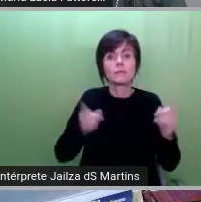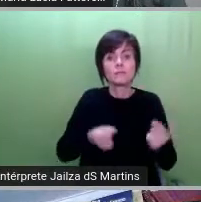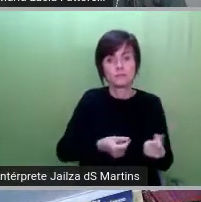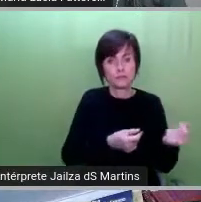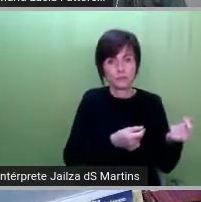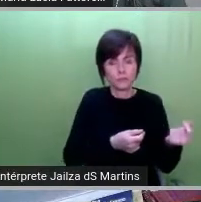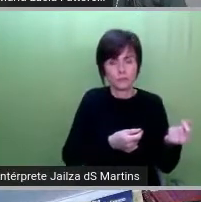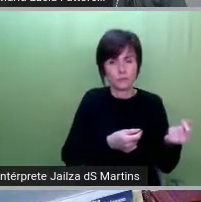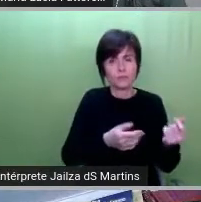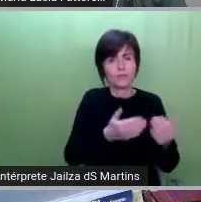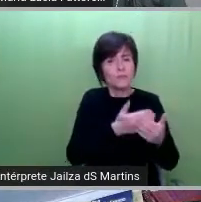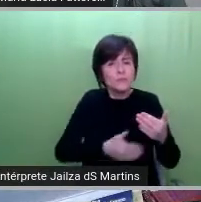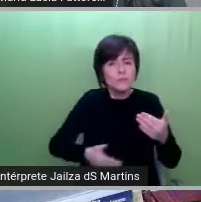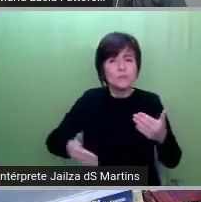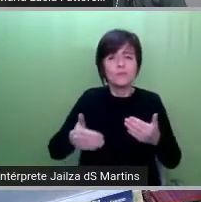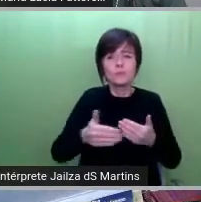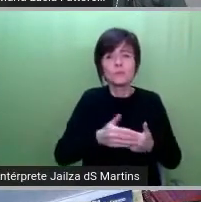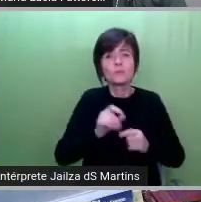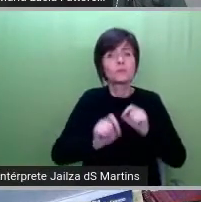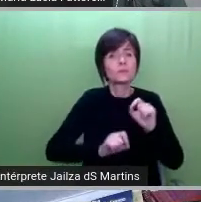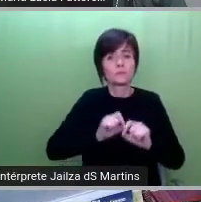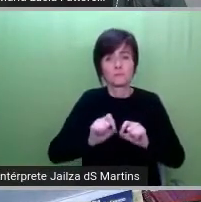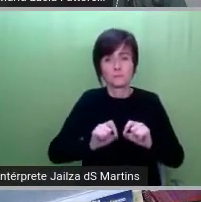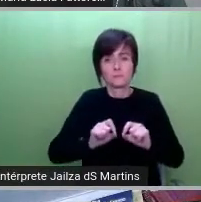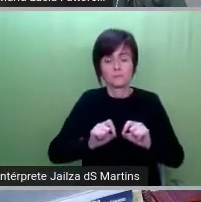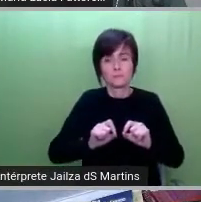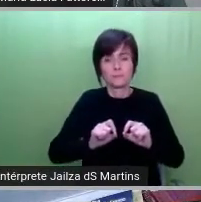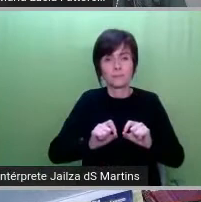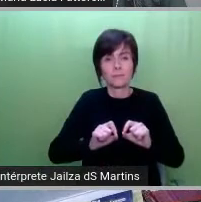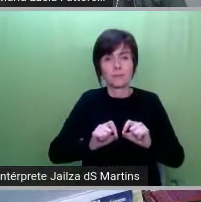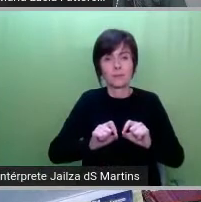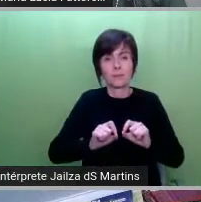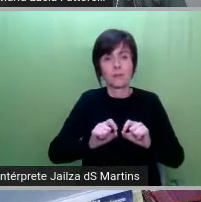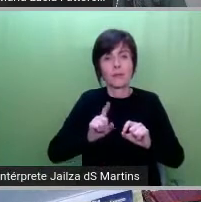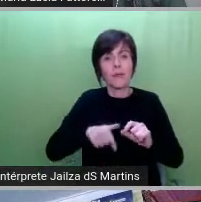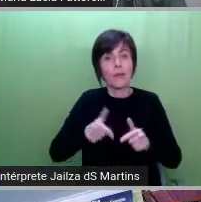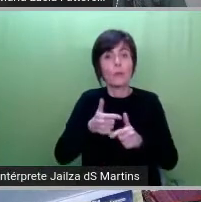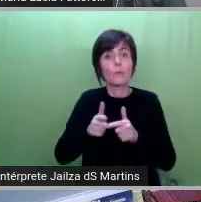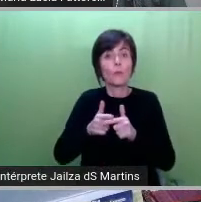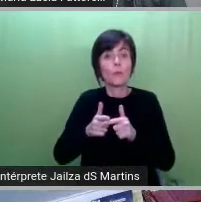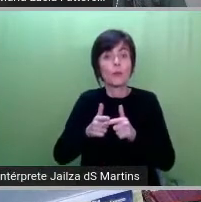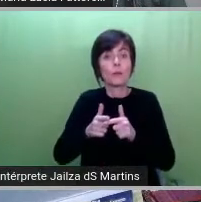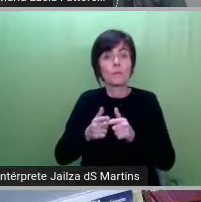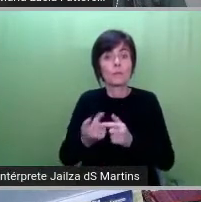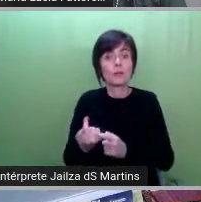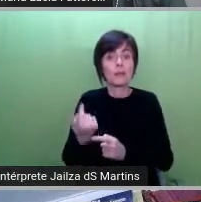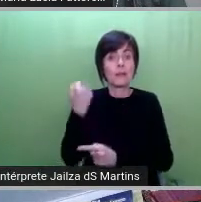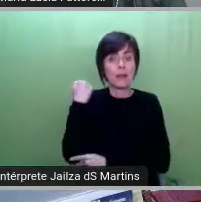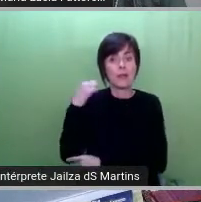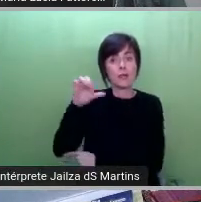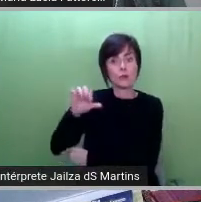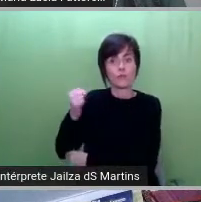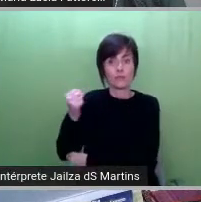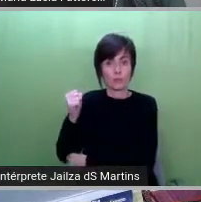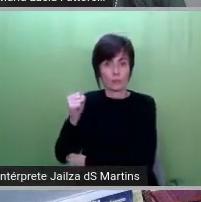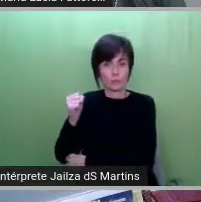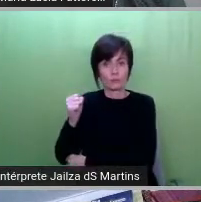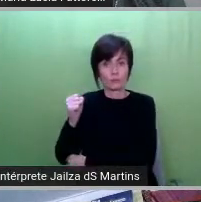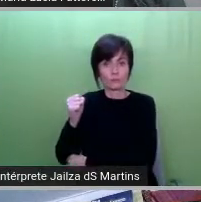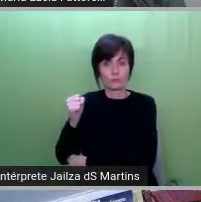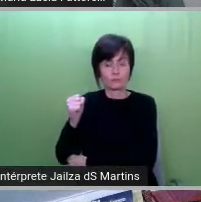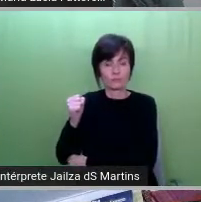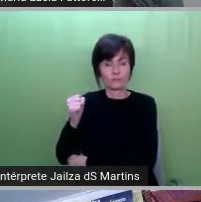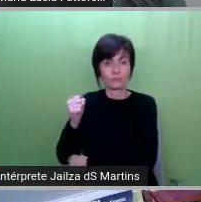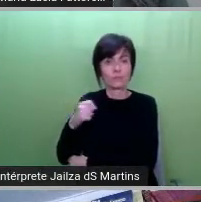Isso tudo é resultado da crise cambial que o Brasil teve em 98, tá?